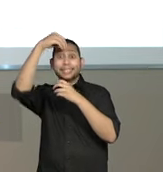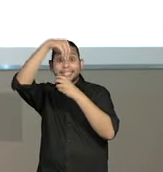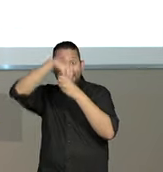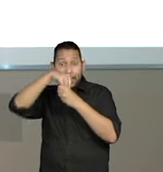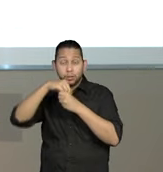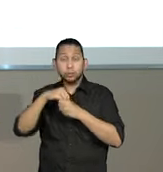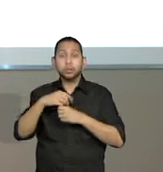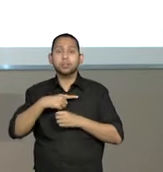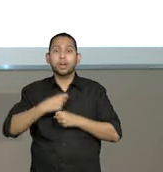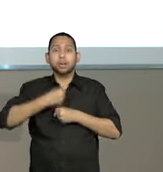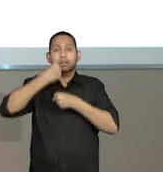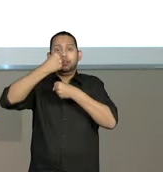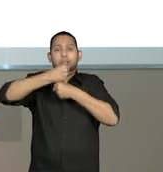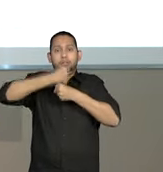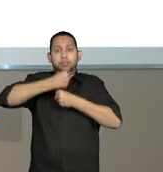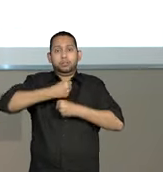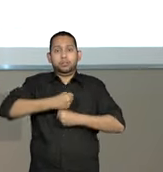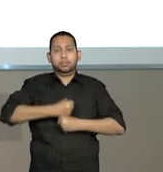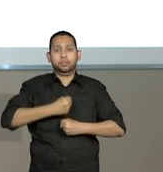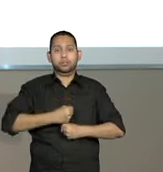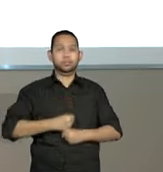vai passar ali